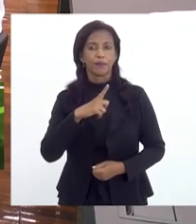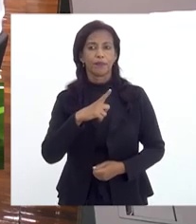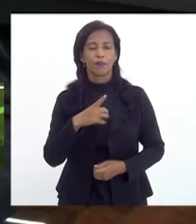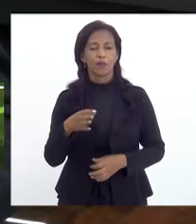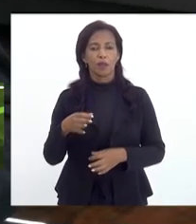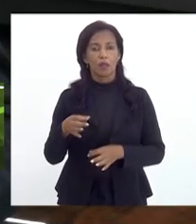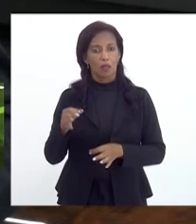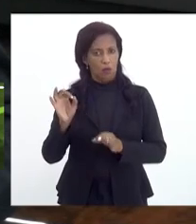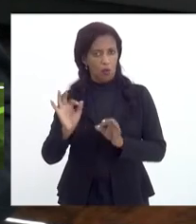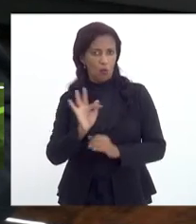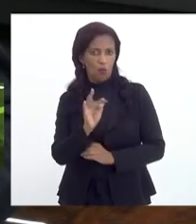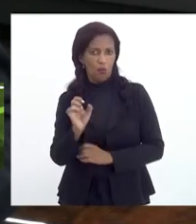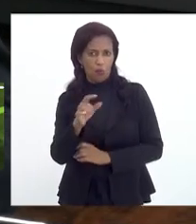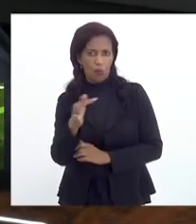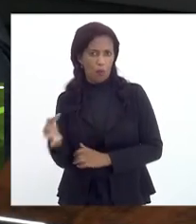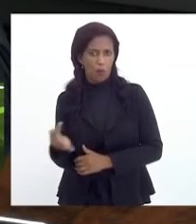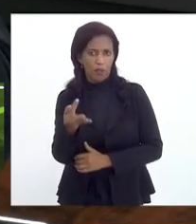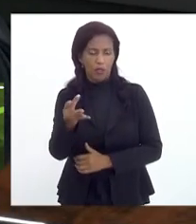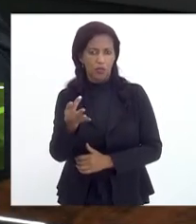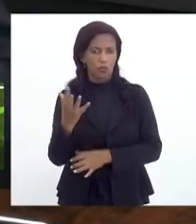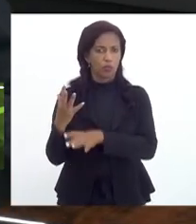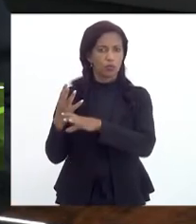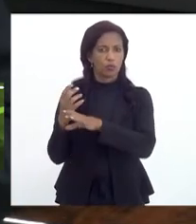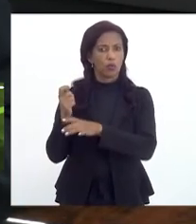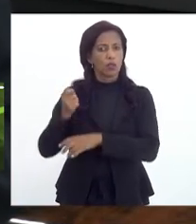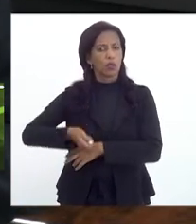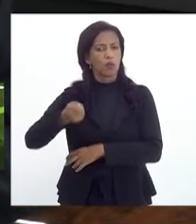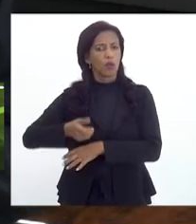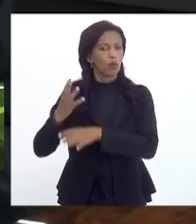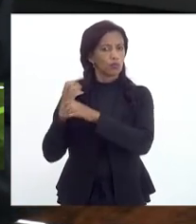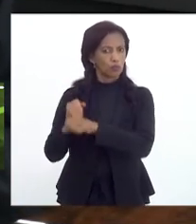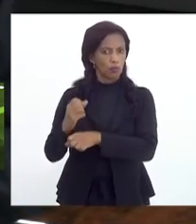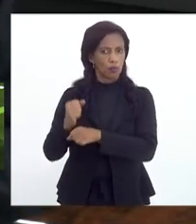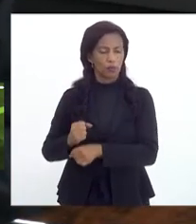Formalmente O Tribunal De Contas No